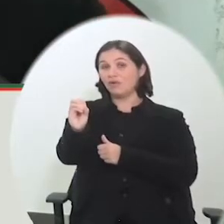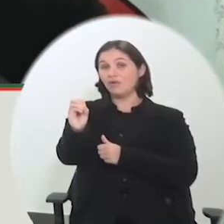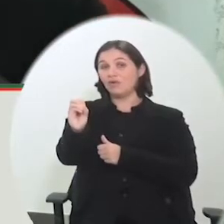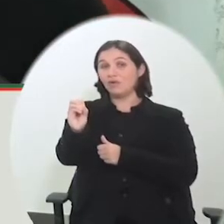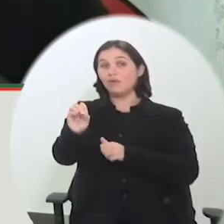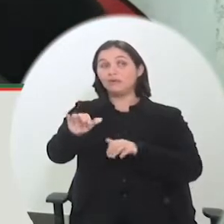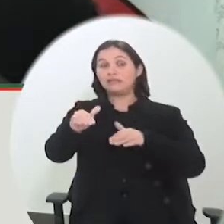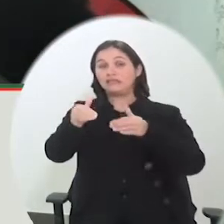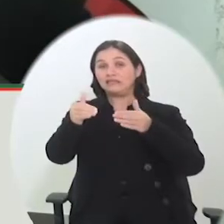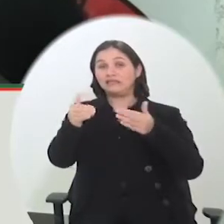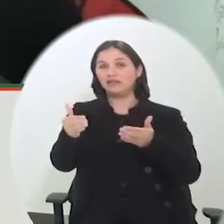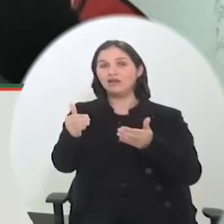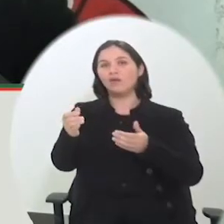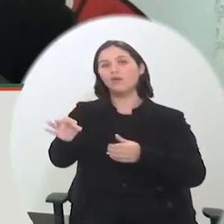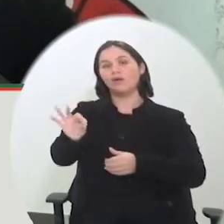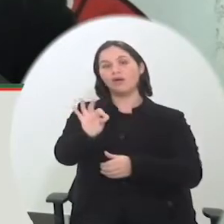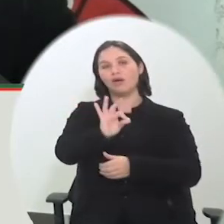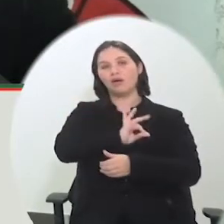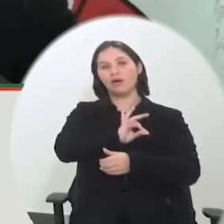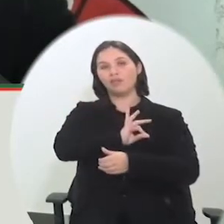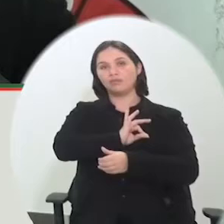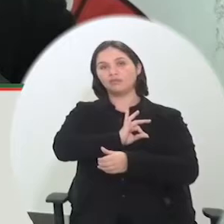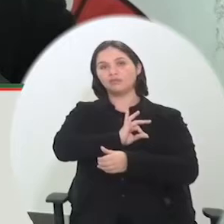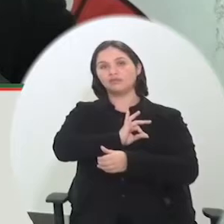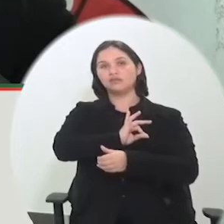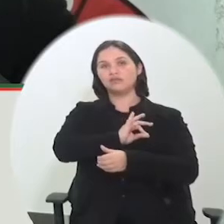rua, ele liberta várias famílias.